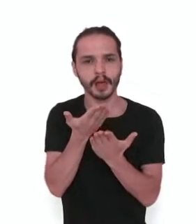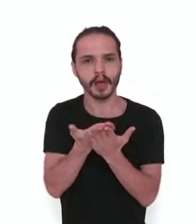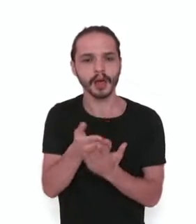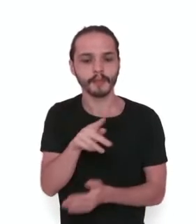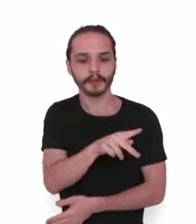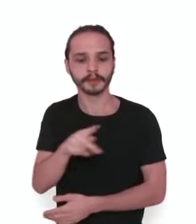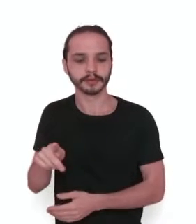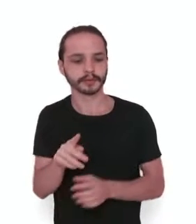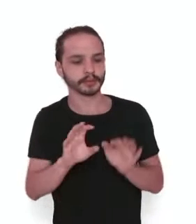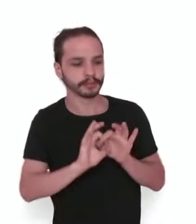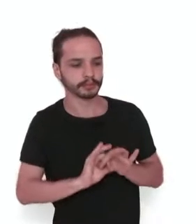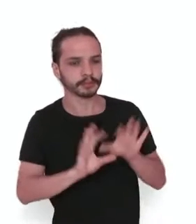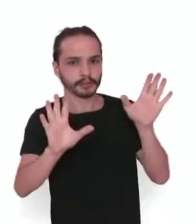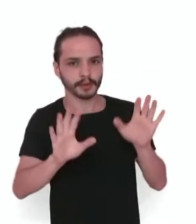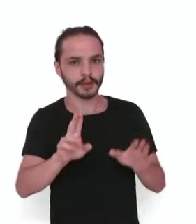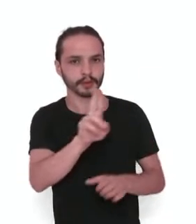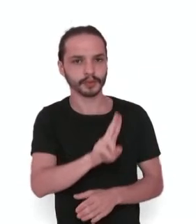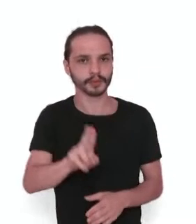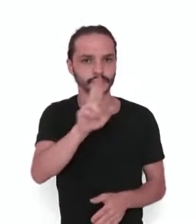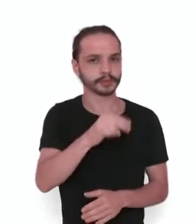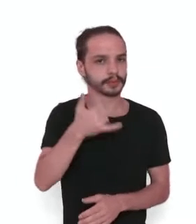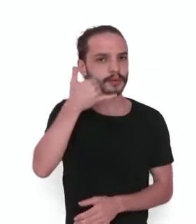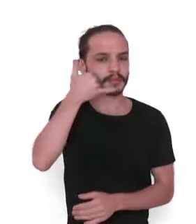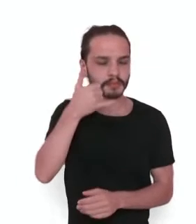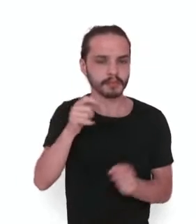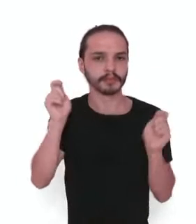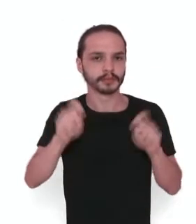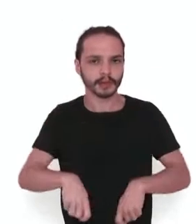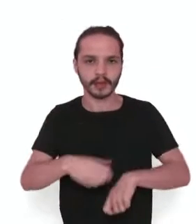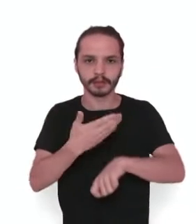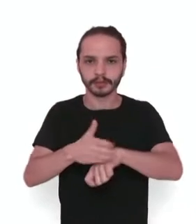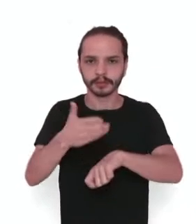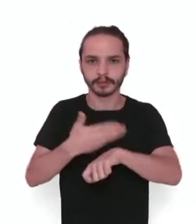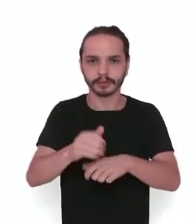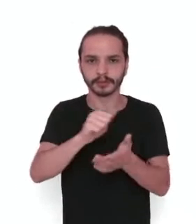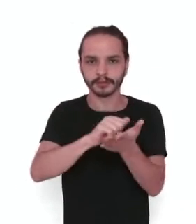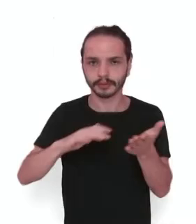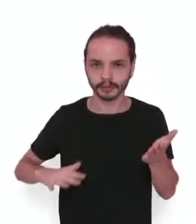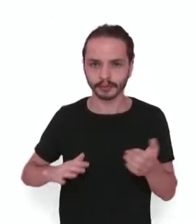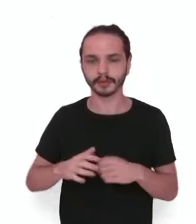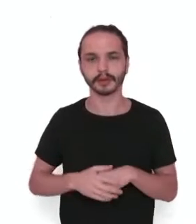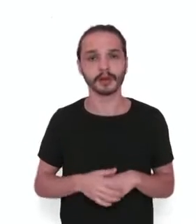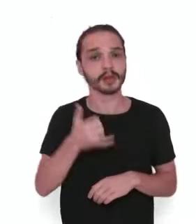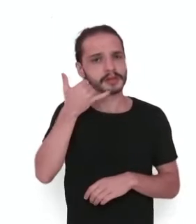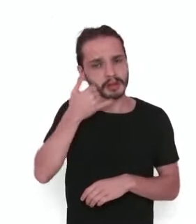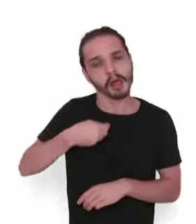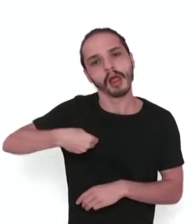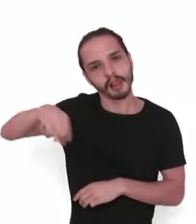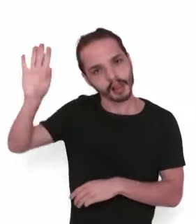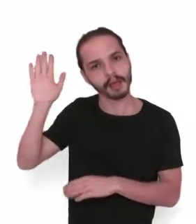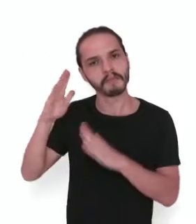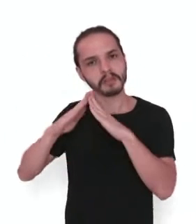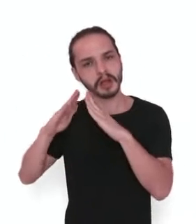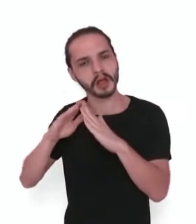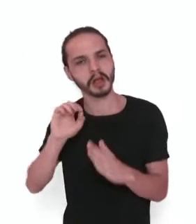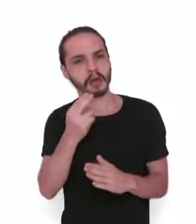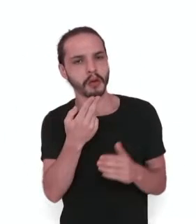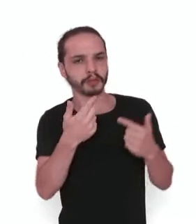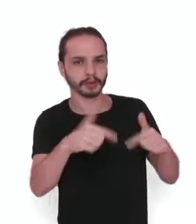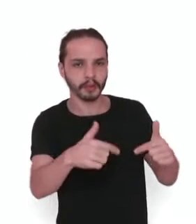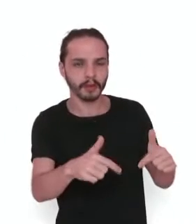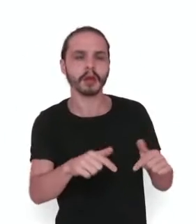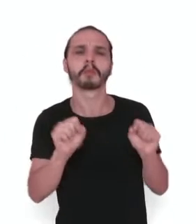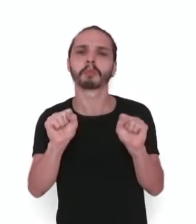e façam os exercícios. Eles levam o celular para casa ou para o trabalho e podem refazer